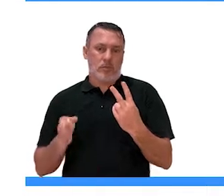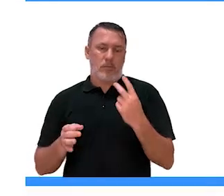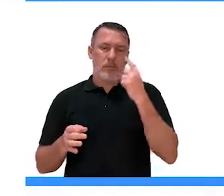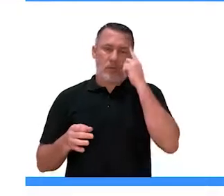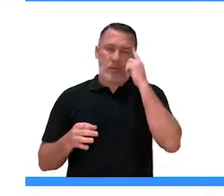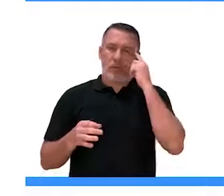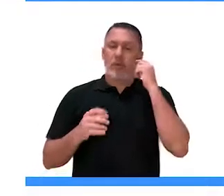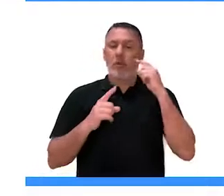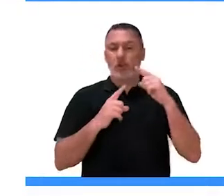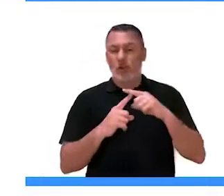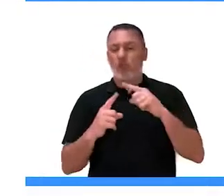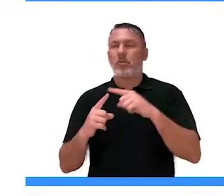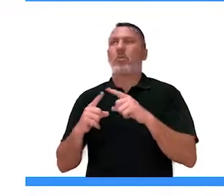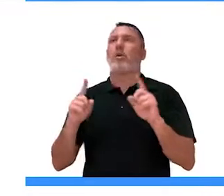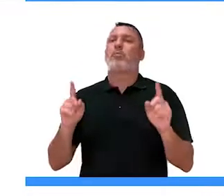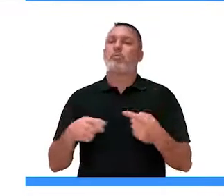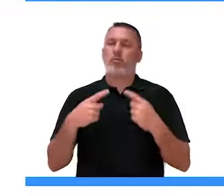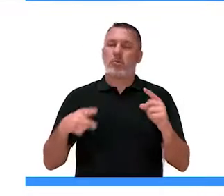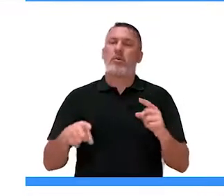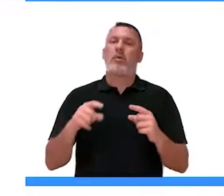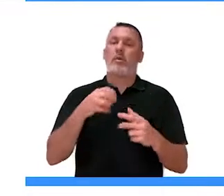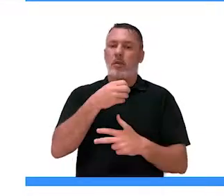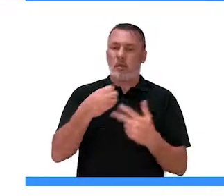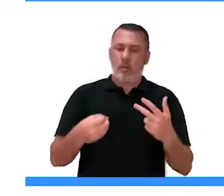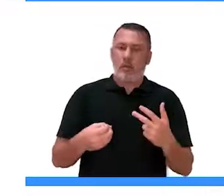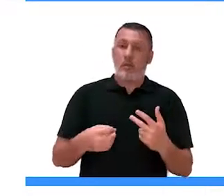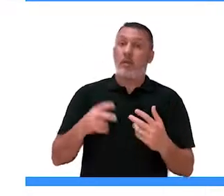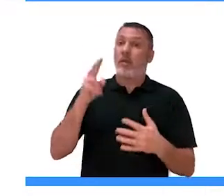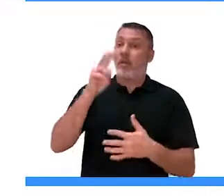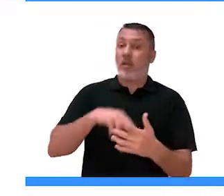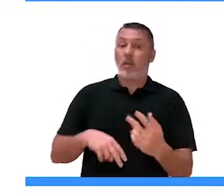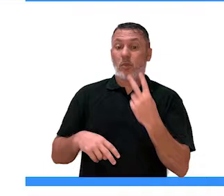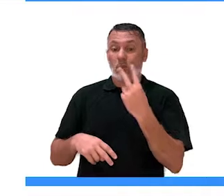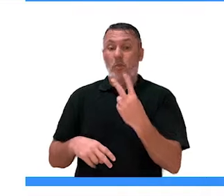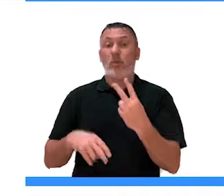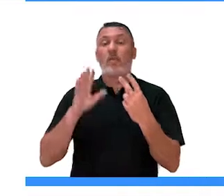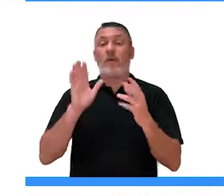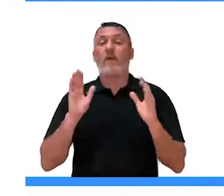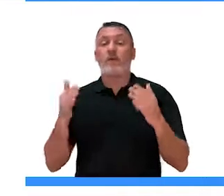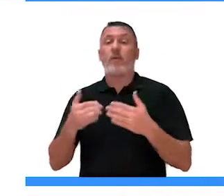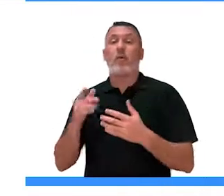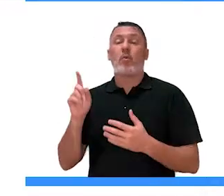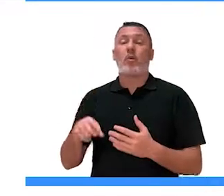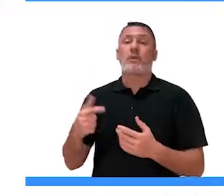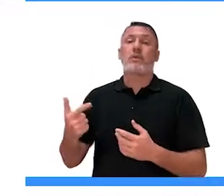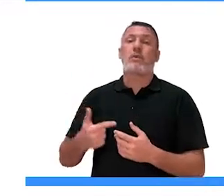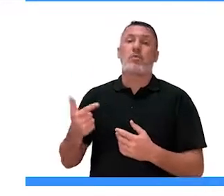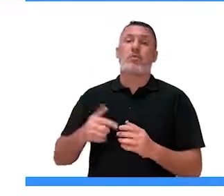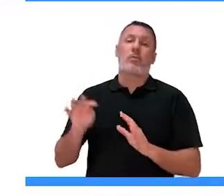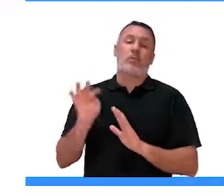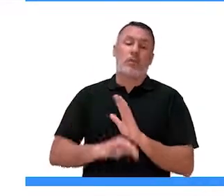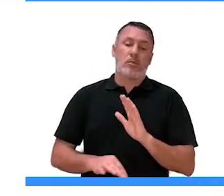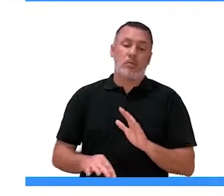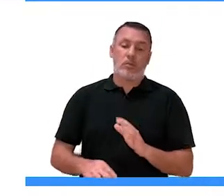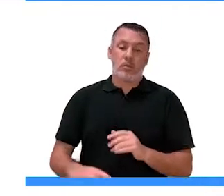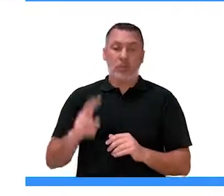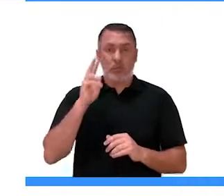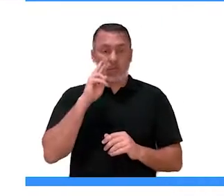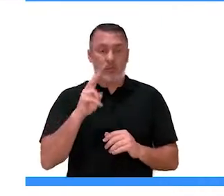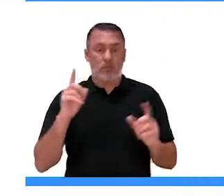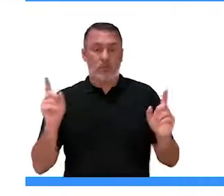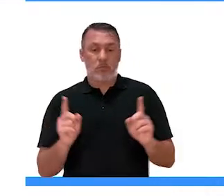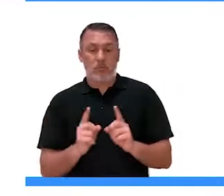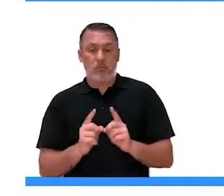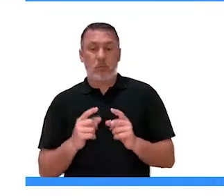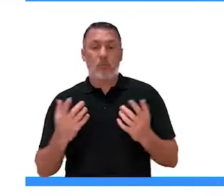letra de música, que também é um gênero que cai muito em Enem, tá? Letra de música. E aí, mas aqui o foco é na segunda. A. Diálogo que a